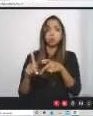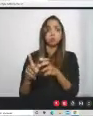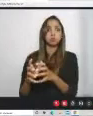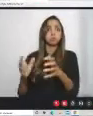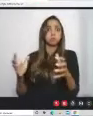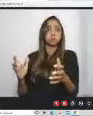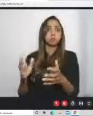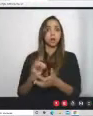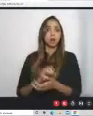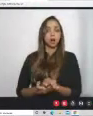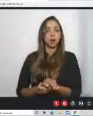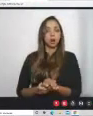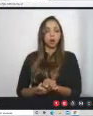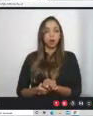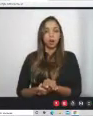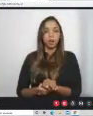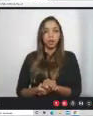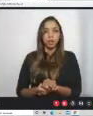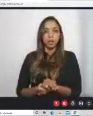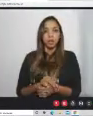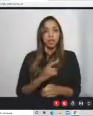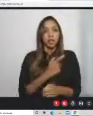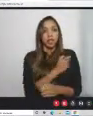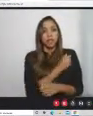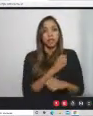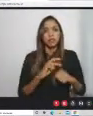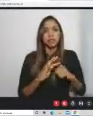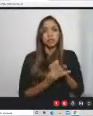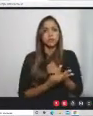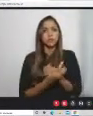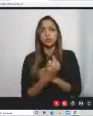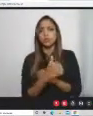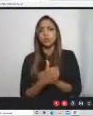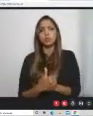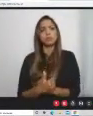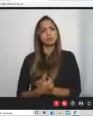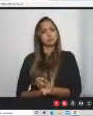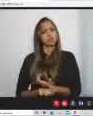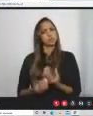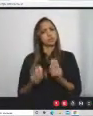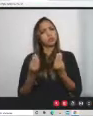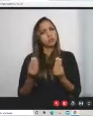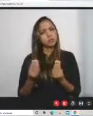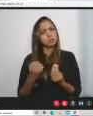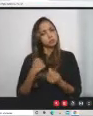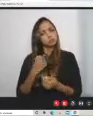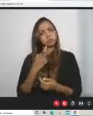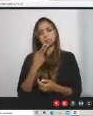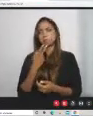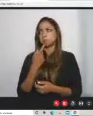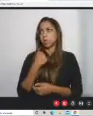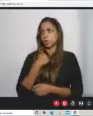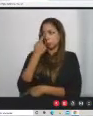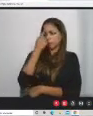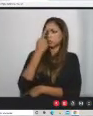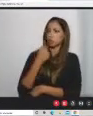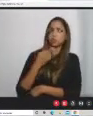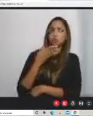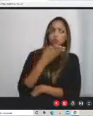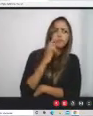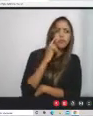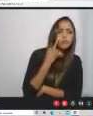não tem como ter a vacina da Covid. Eu digo, não, vamos lá ver o que é que está acontecendo. E pasmem, vocês sabem